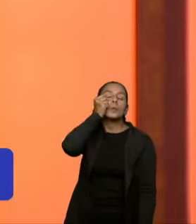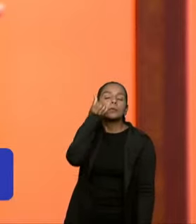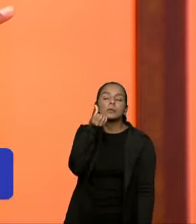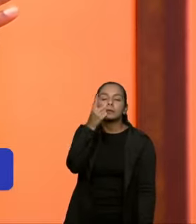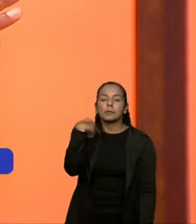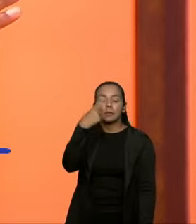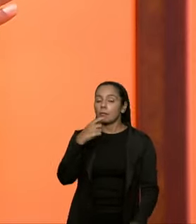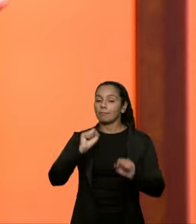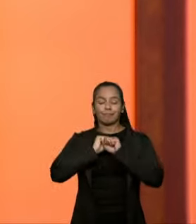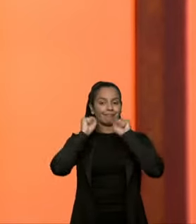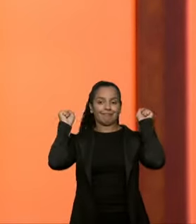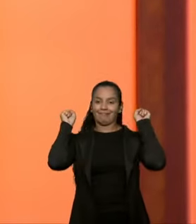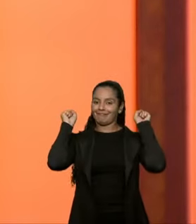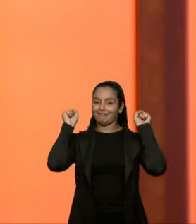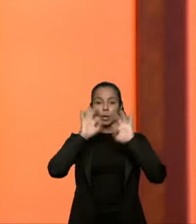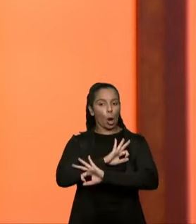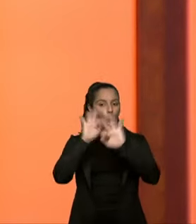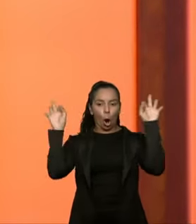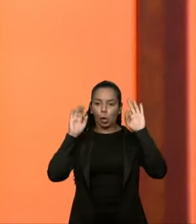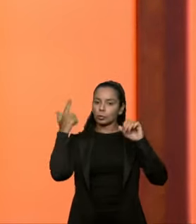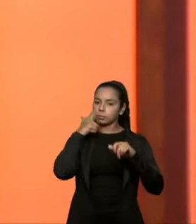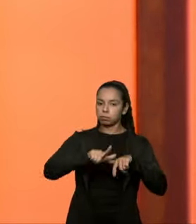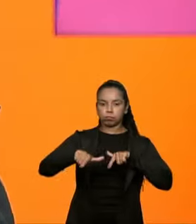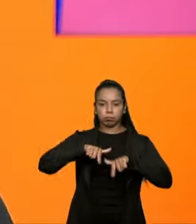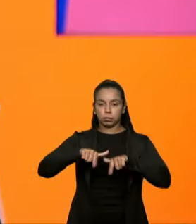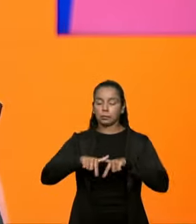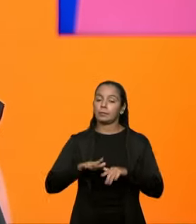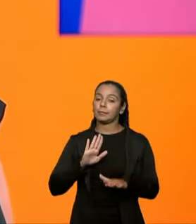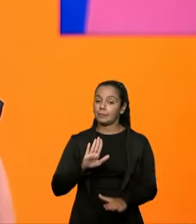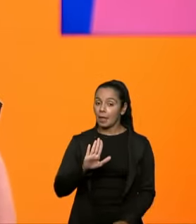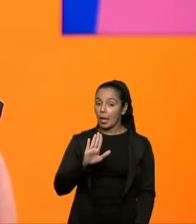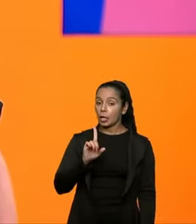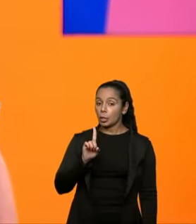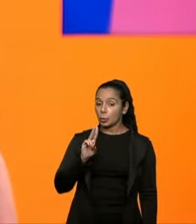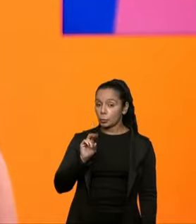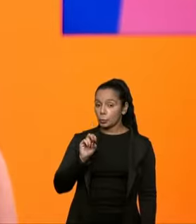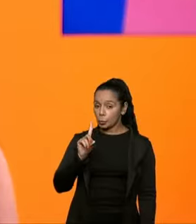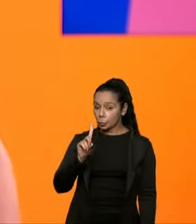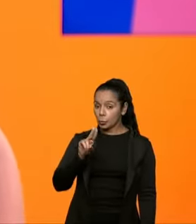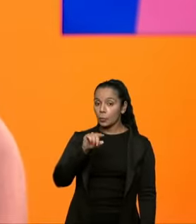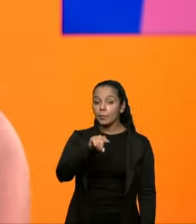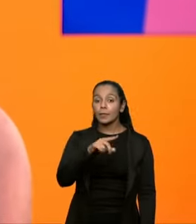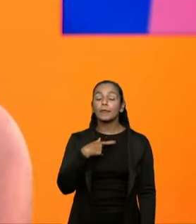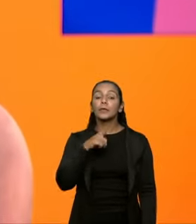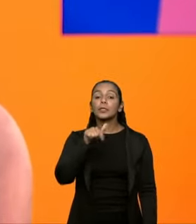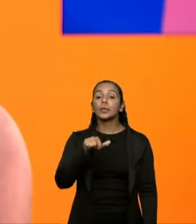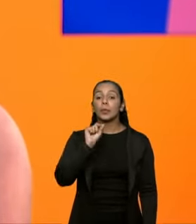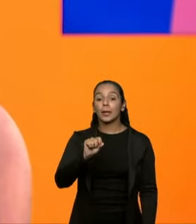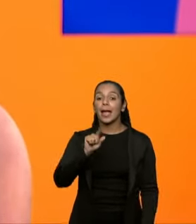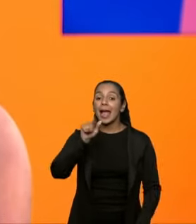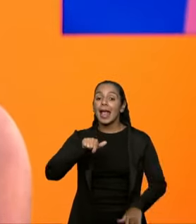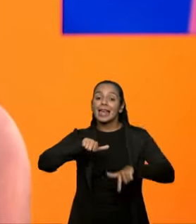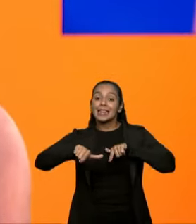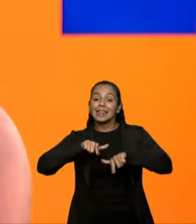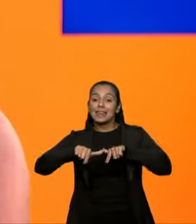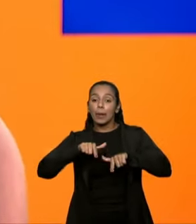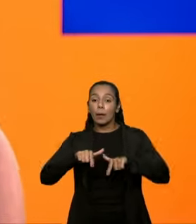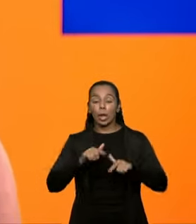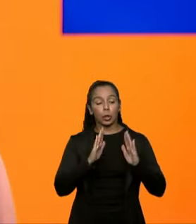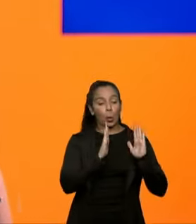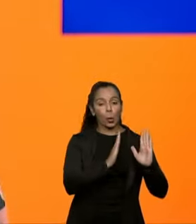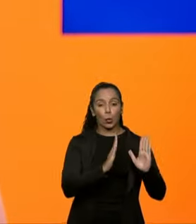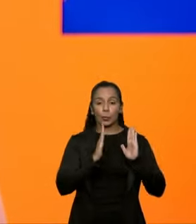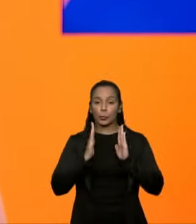e mas, vou. Dudu, olha só, você entra como se fosse um trabalhador em turno. Uhum.